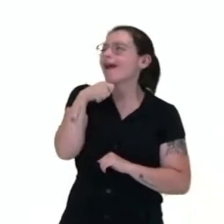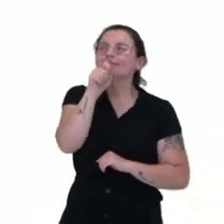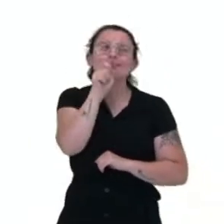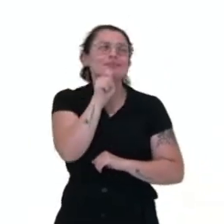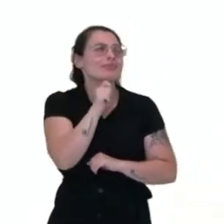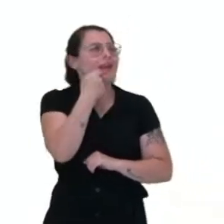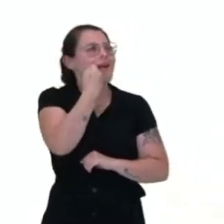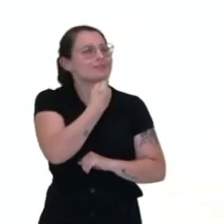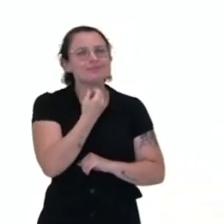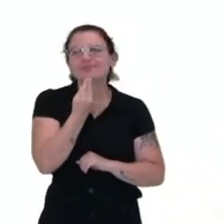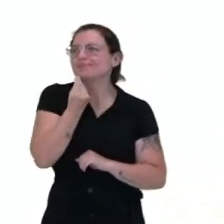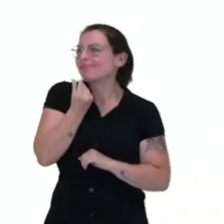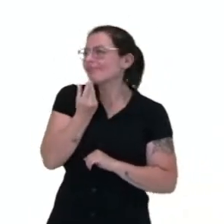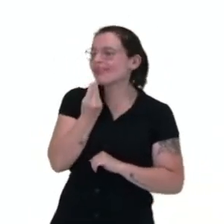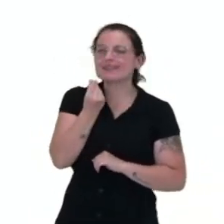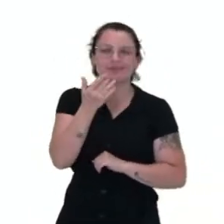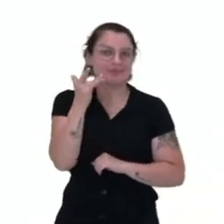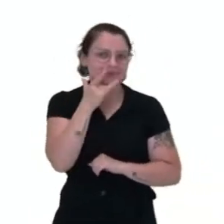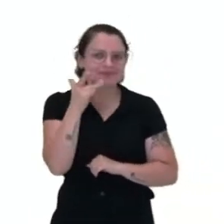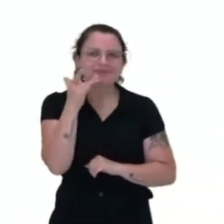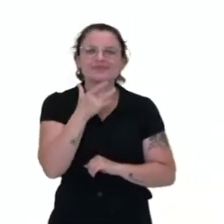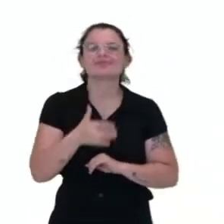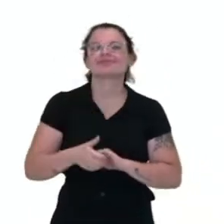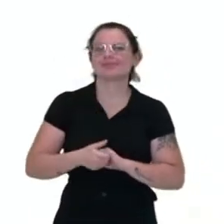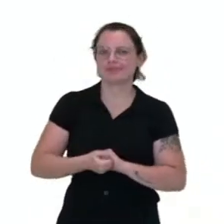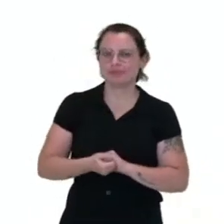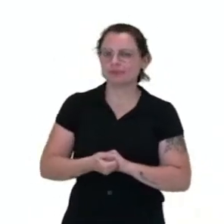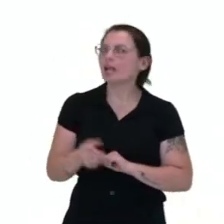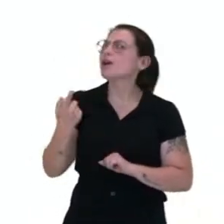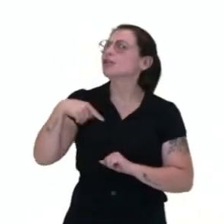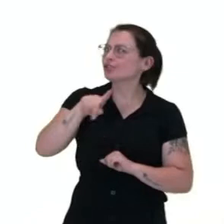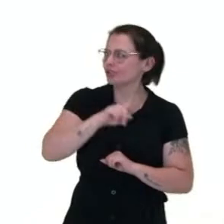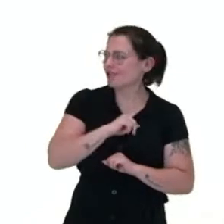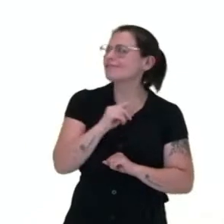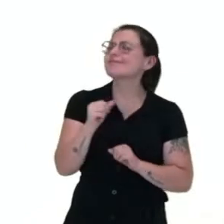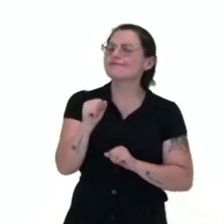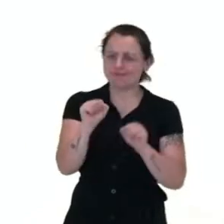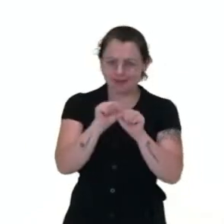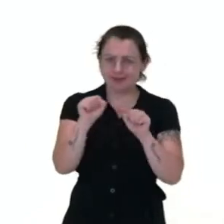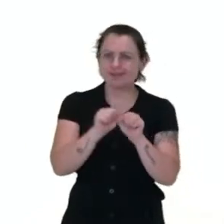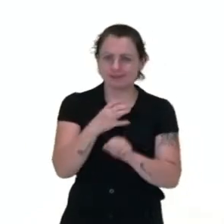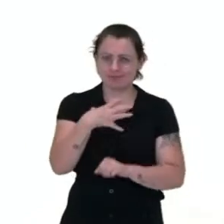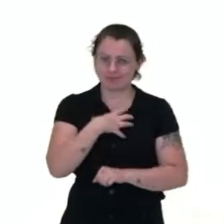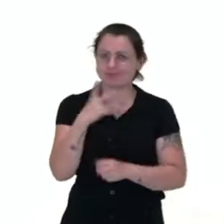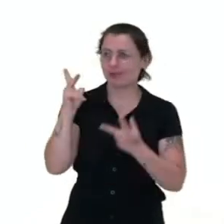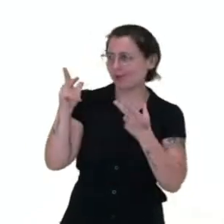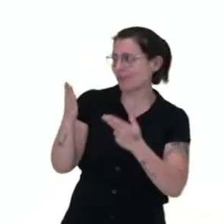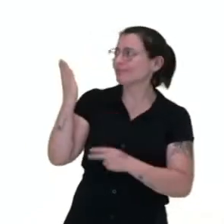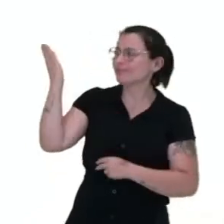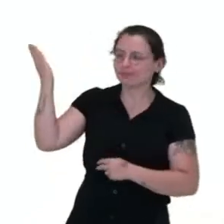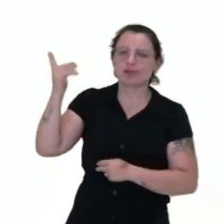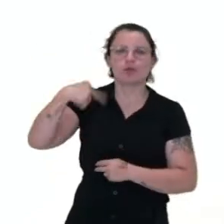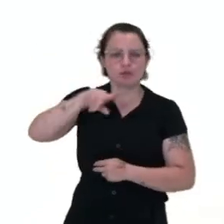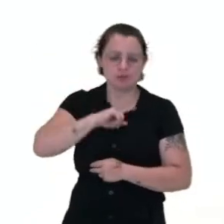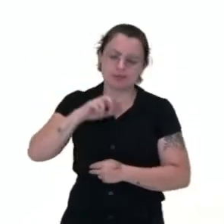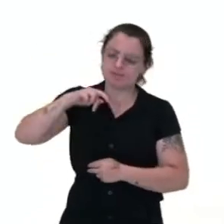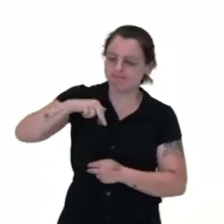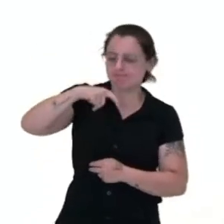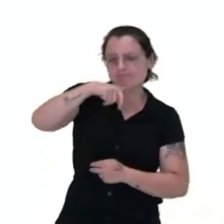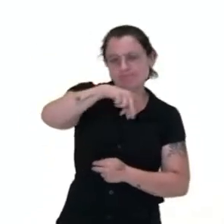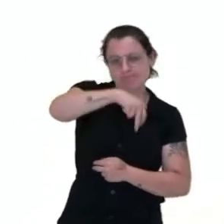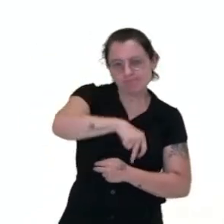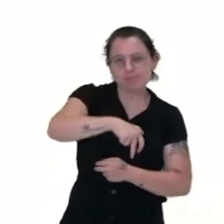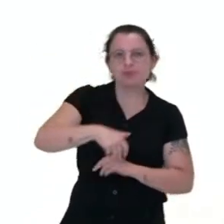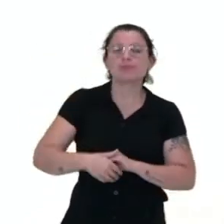mesmo, três situações que nós fazemos diariamente. Nós andamos, nos deslocamos,